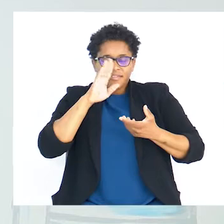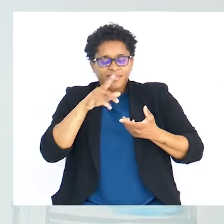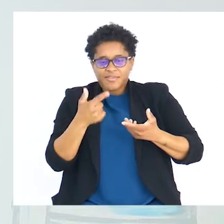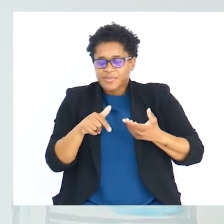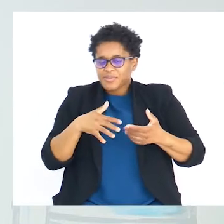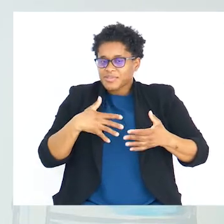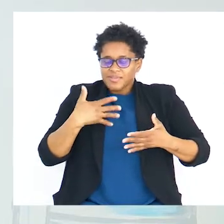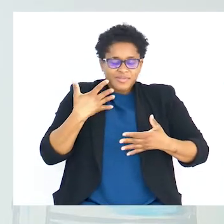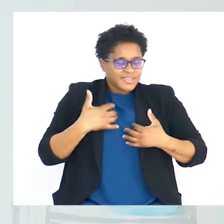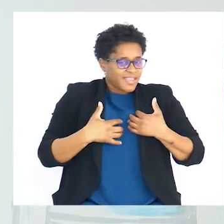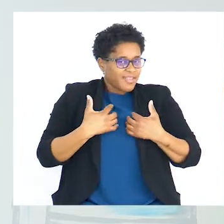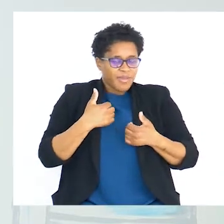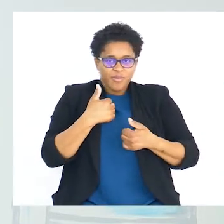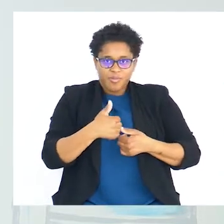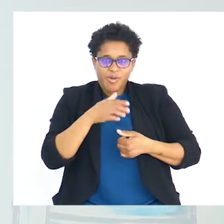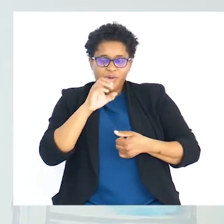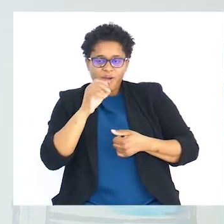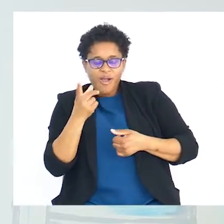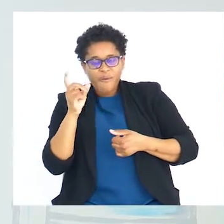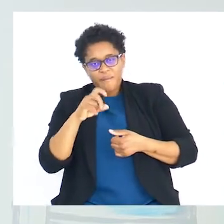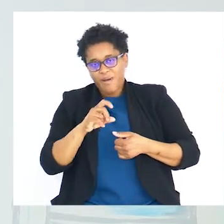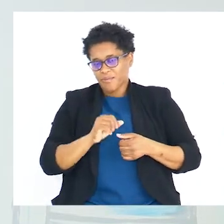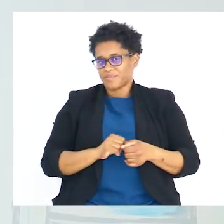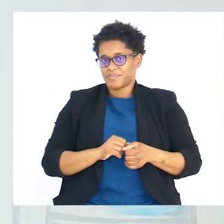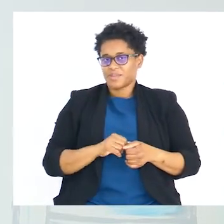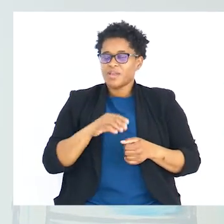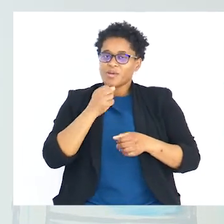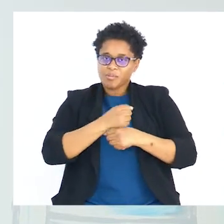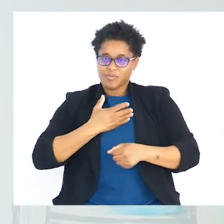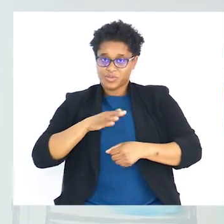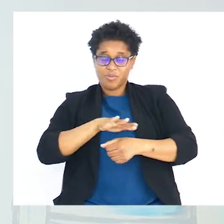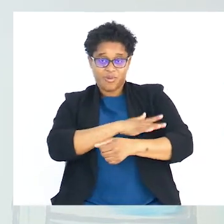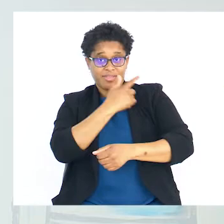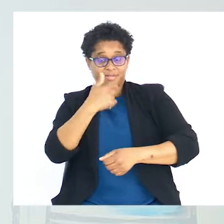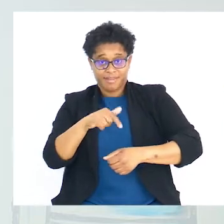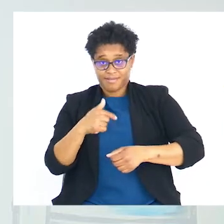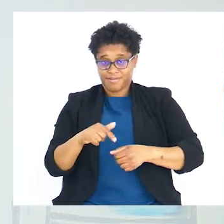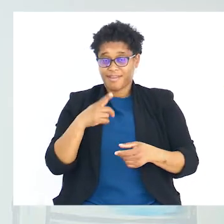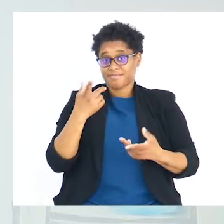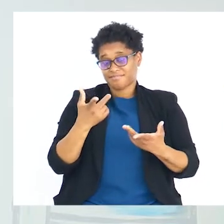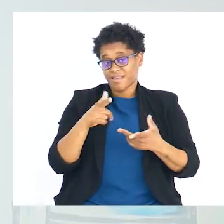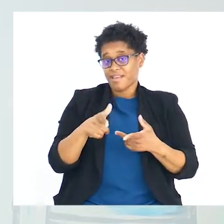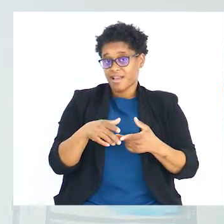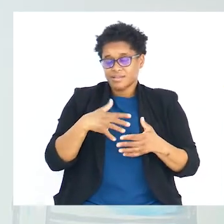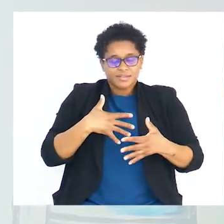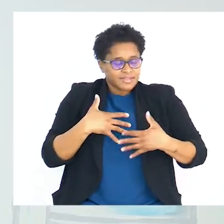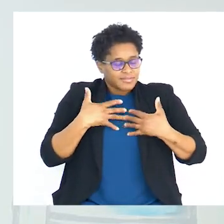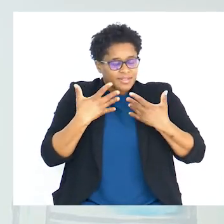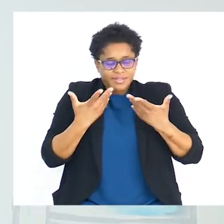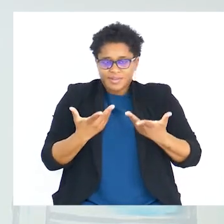um sentimento bom ou mau, o poeta tem que ter aquela